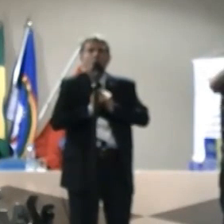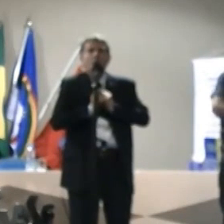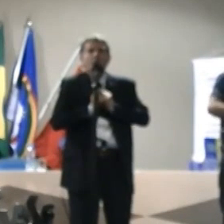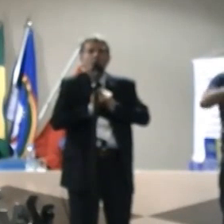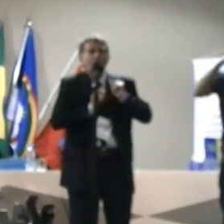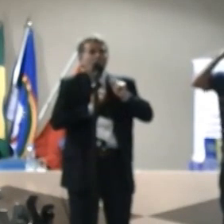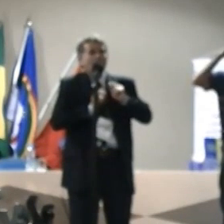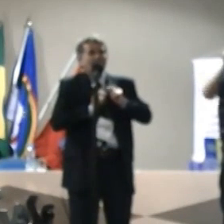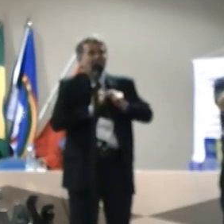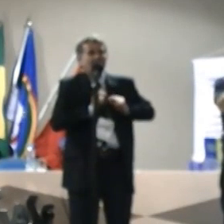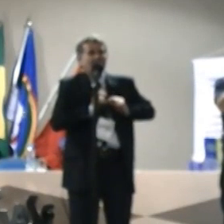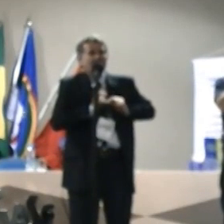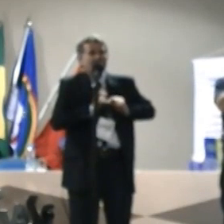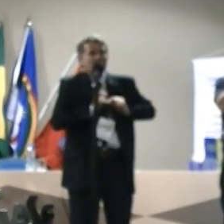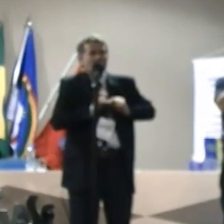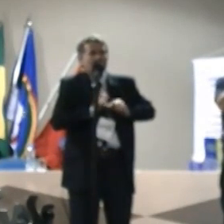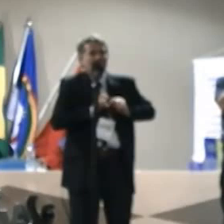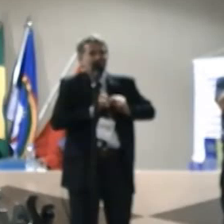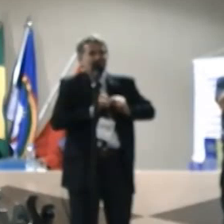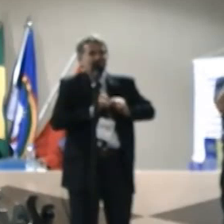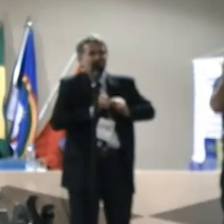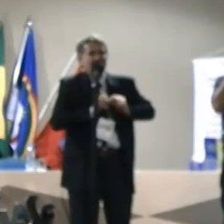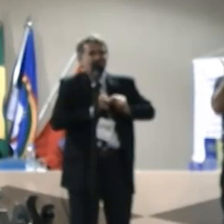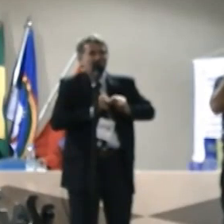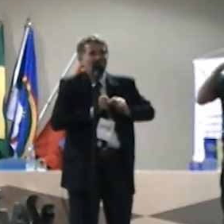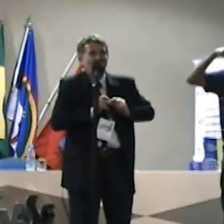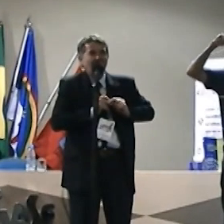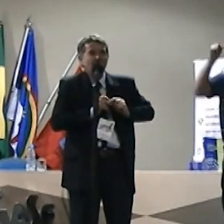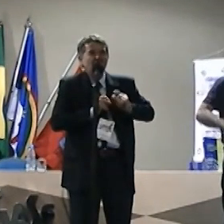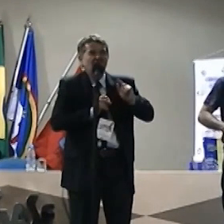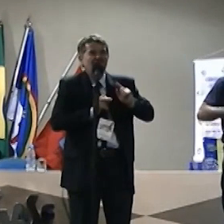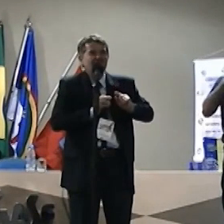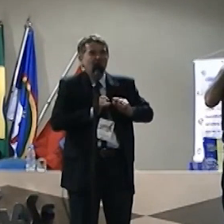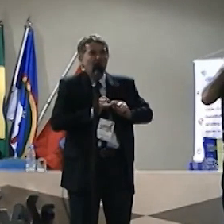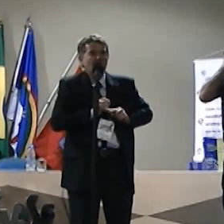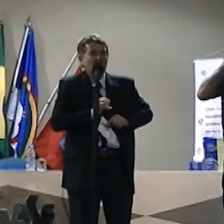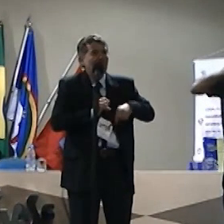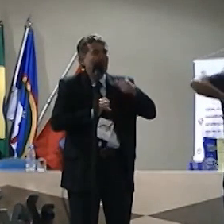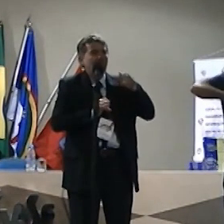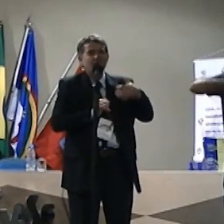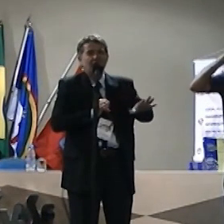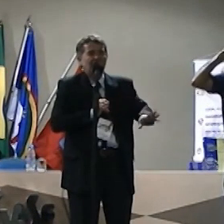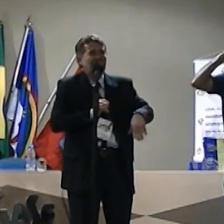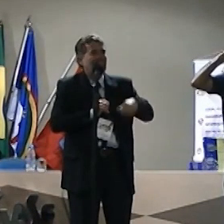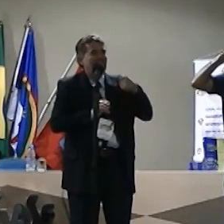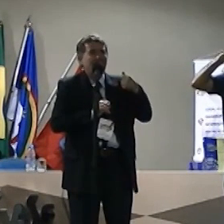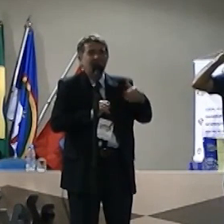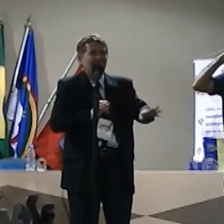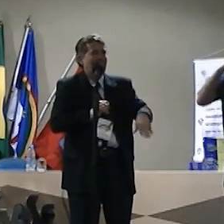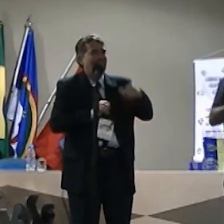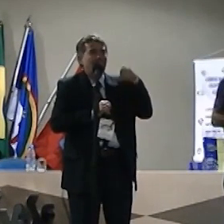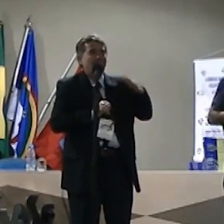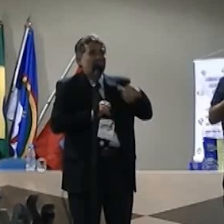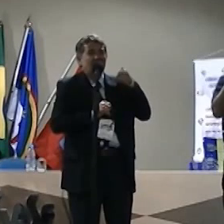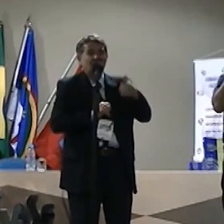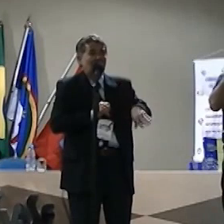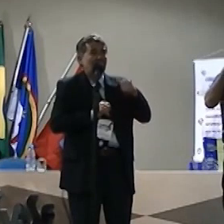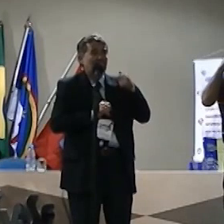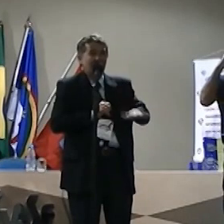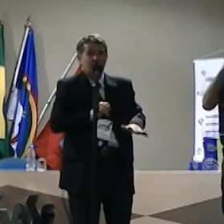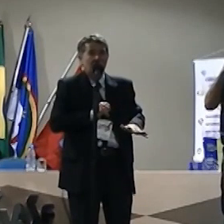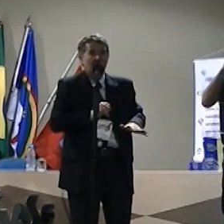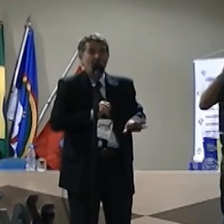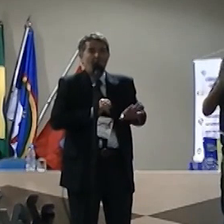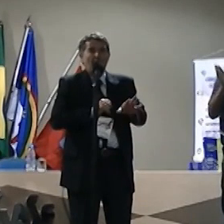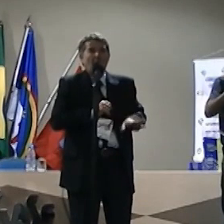bilateral. Eu não estou falando em criança surda leve, severa e moderado, que tem resíduo auditivo, que pode usar aparelho, que bate papo, que conversa, que entende,